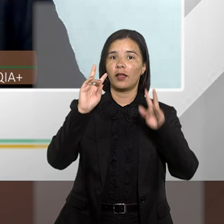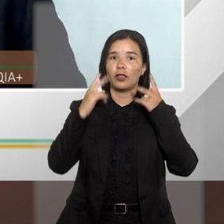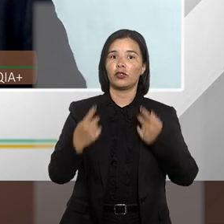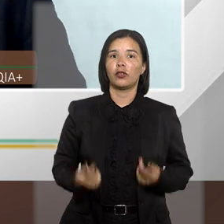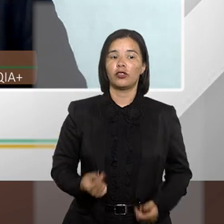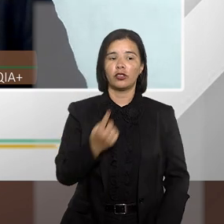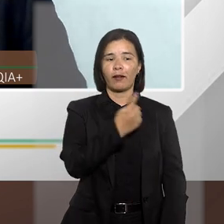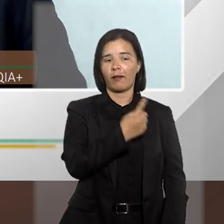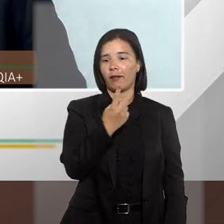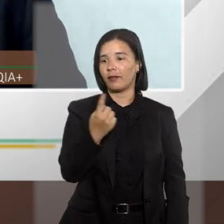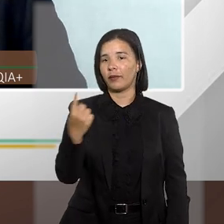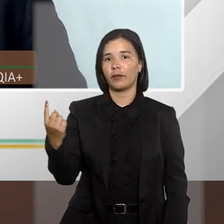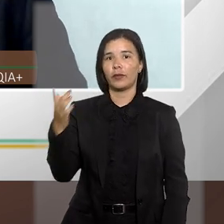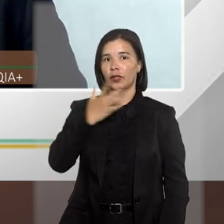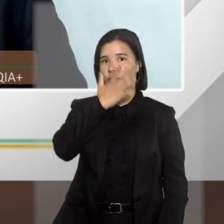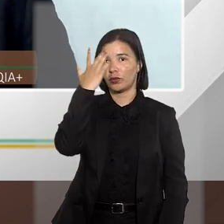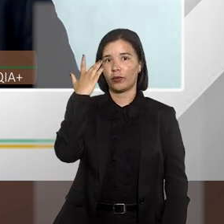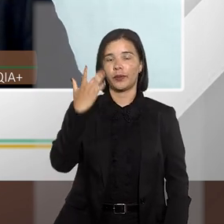cada pessoa.